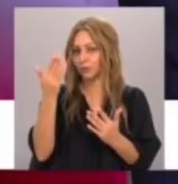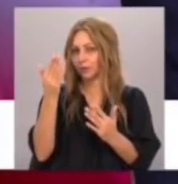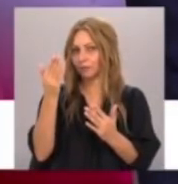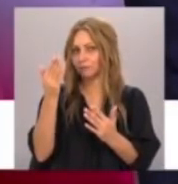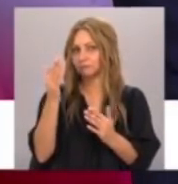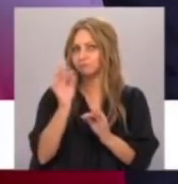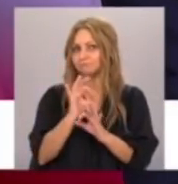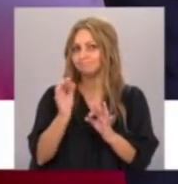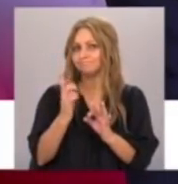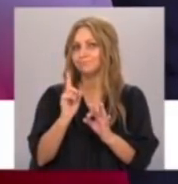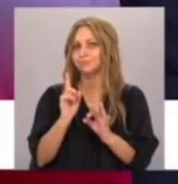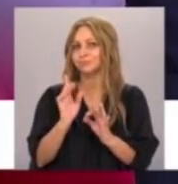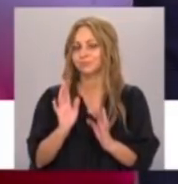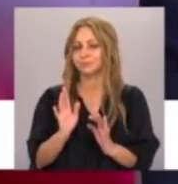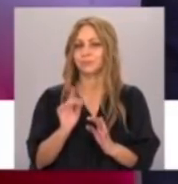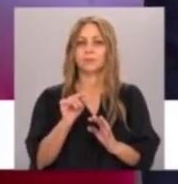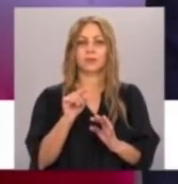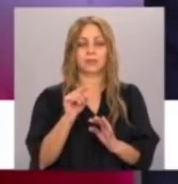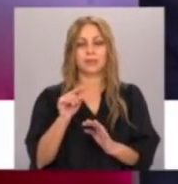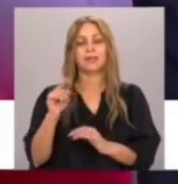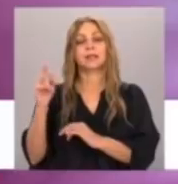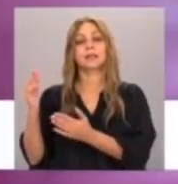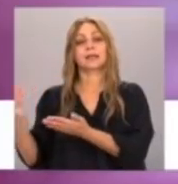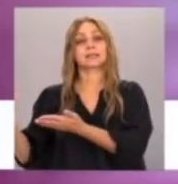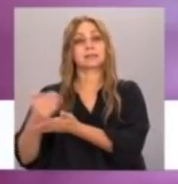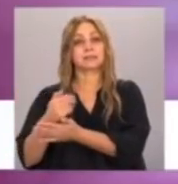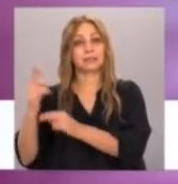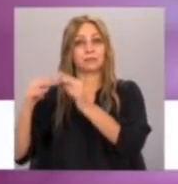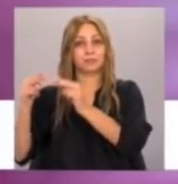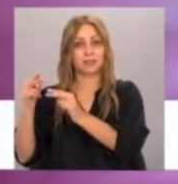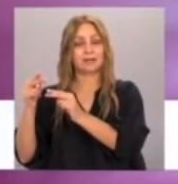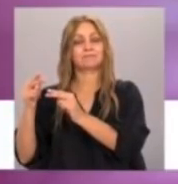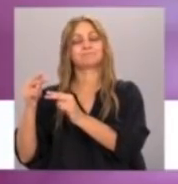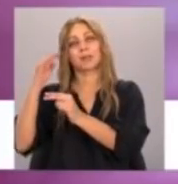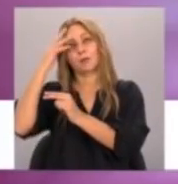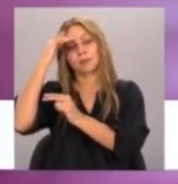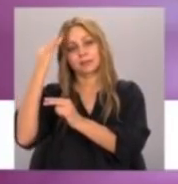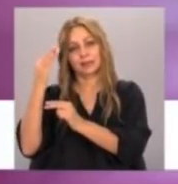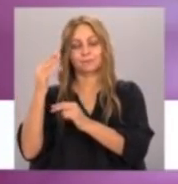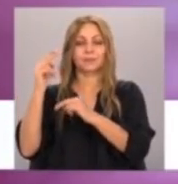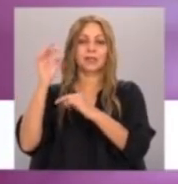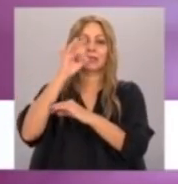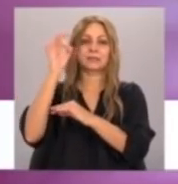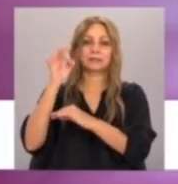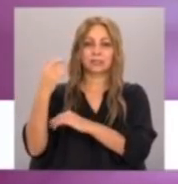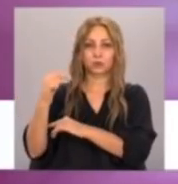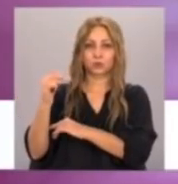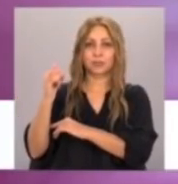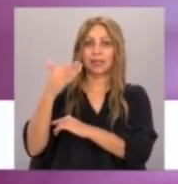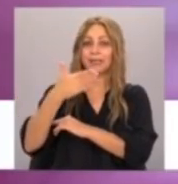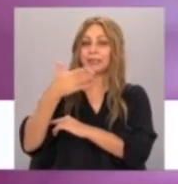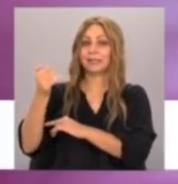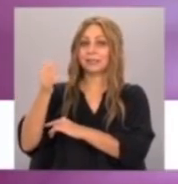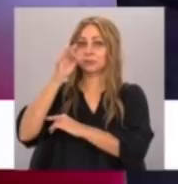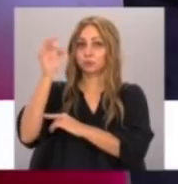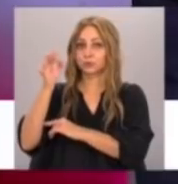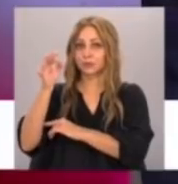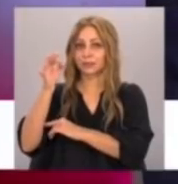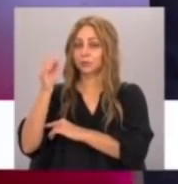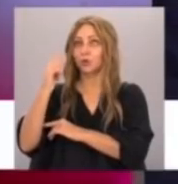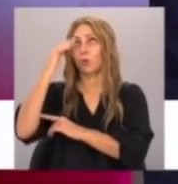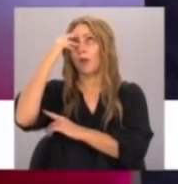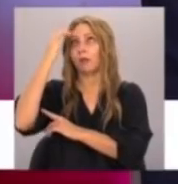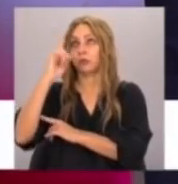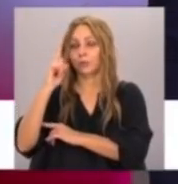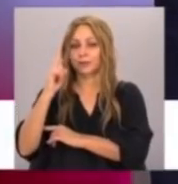do ponto de vista da receita fiscal sim do ponto de vista da Taxa única de quinze por cento é injusto ainda não estão no